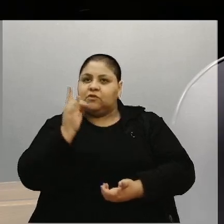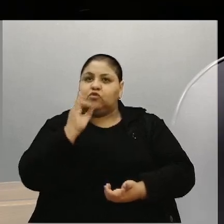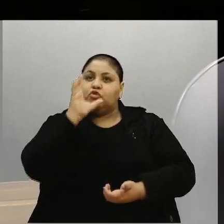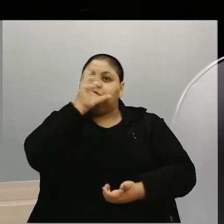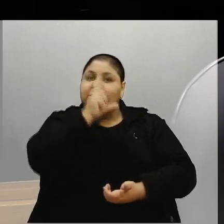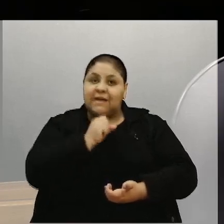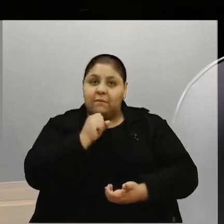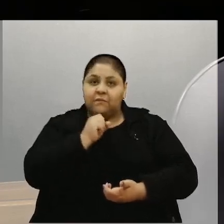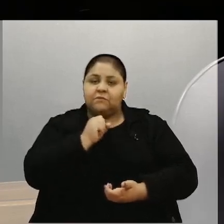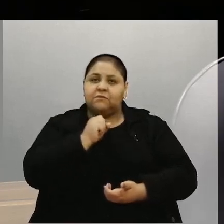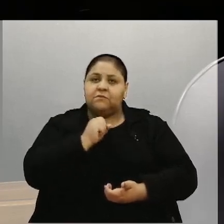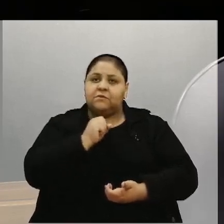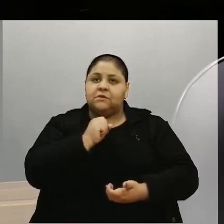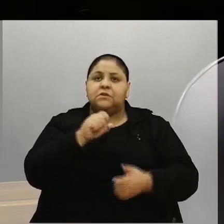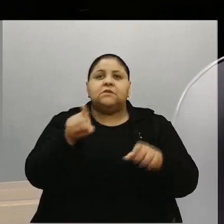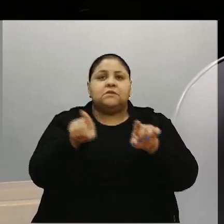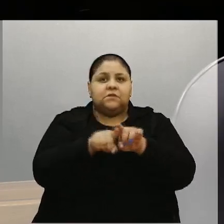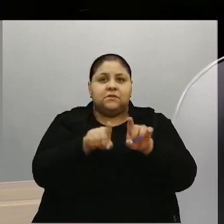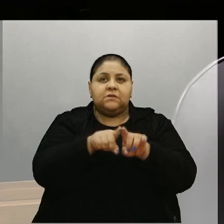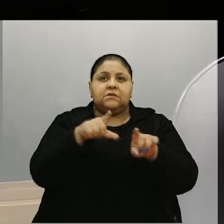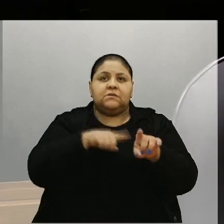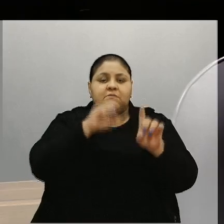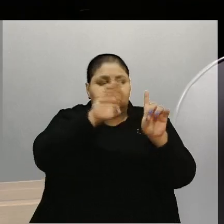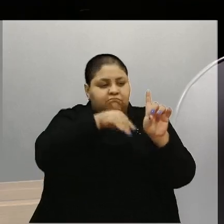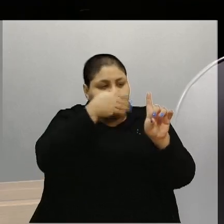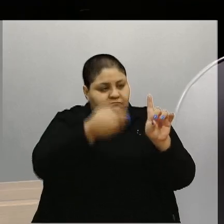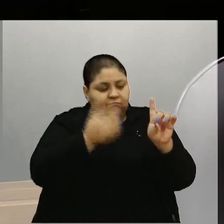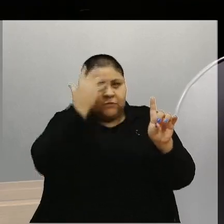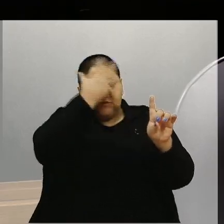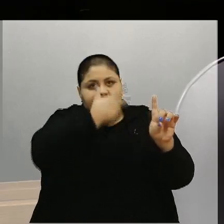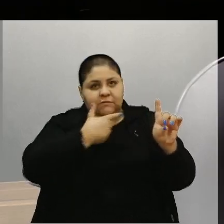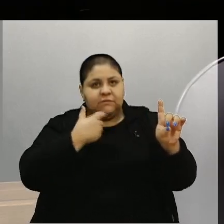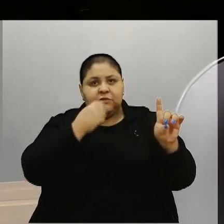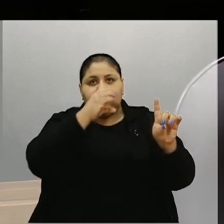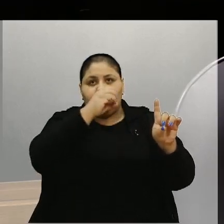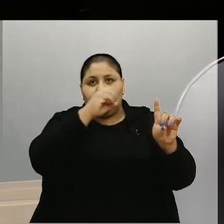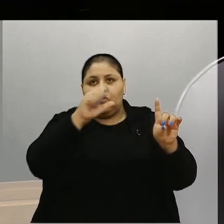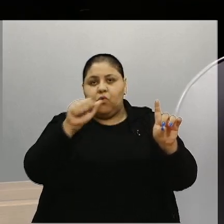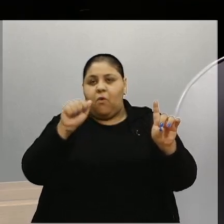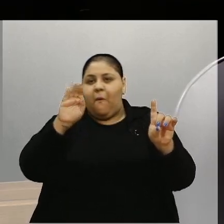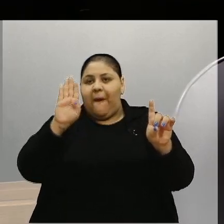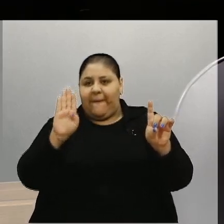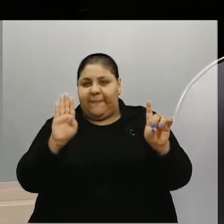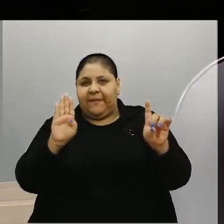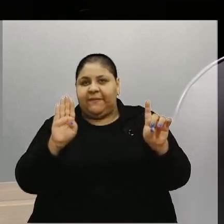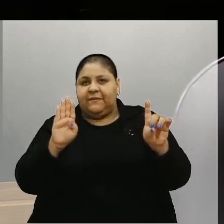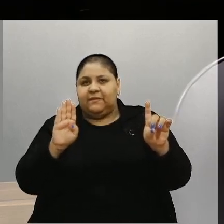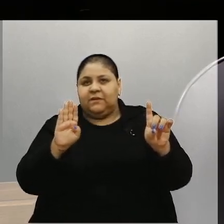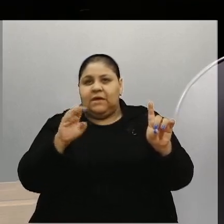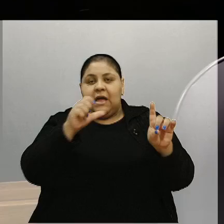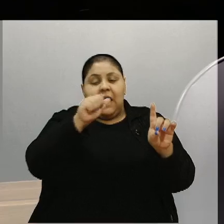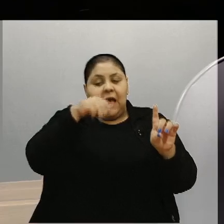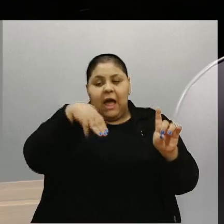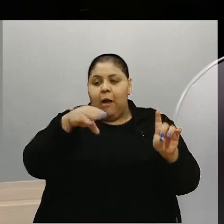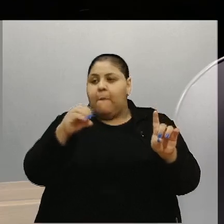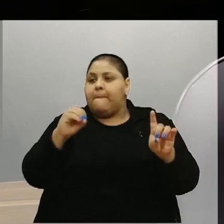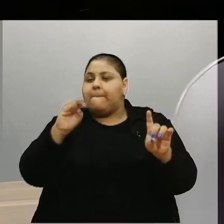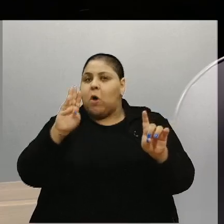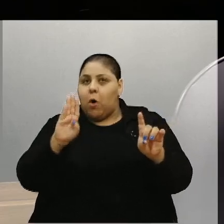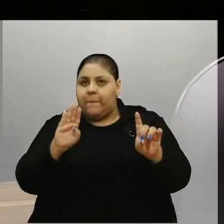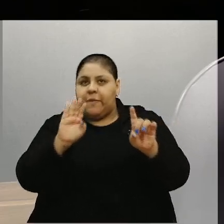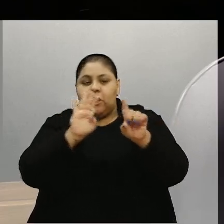sábado, que também teve uma homenagem muito bonita pela UAB, pelas AMOBs, no velório